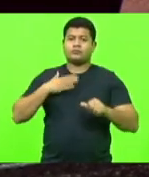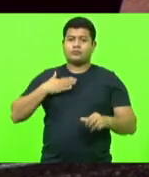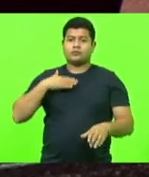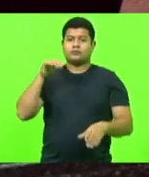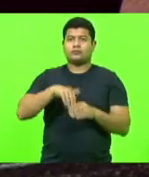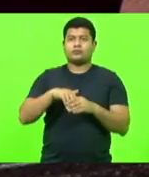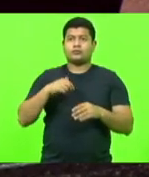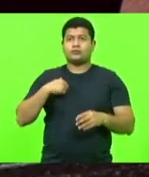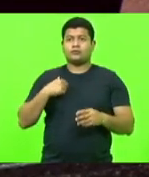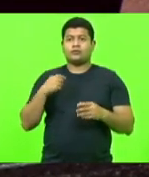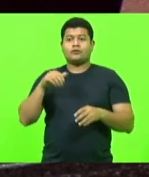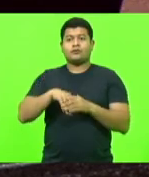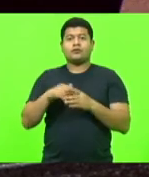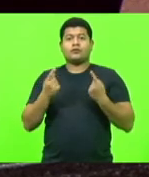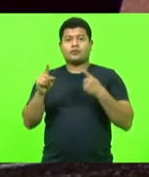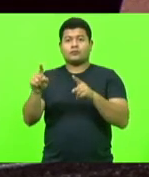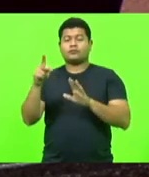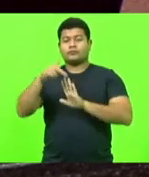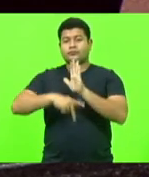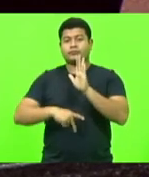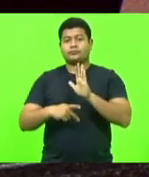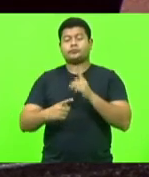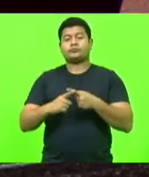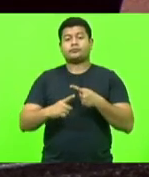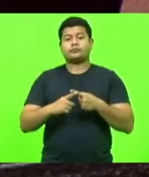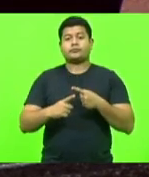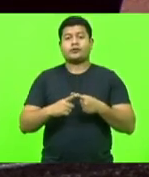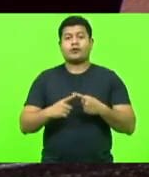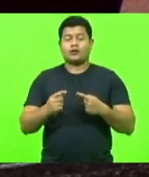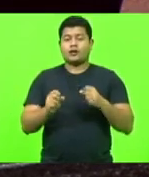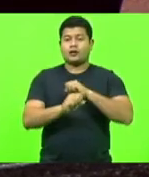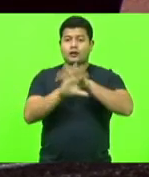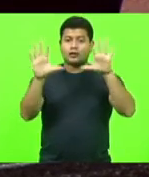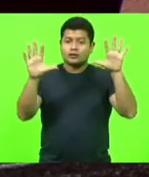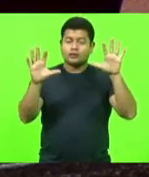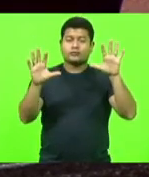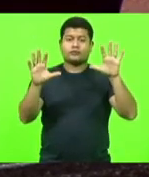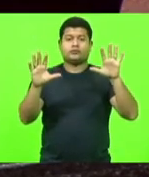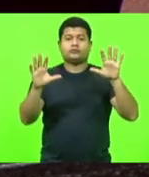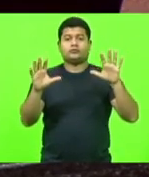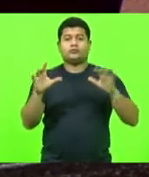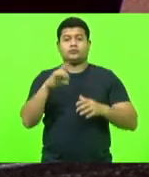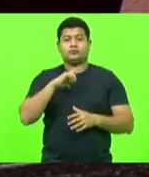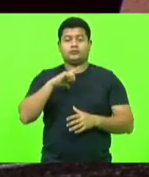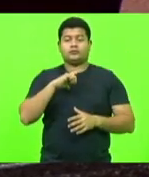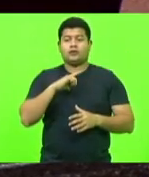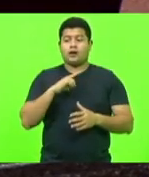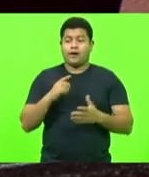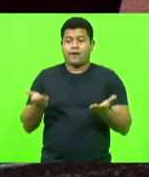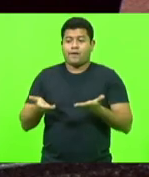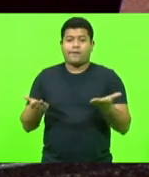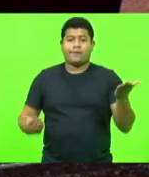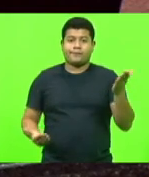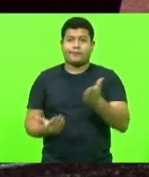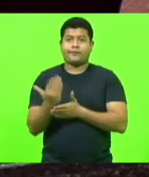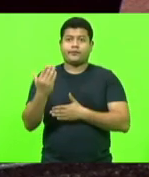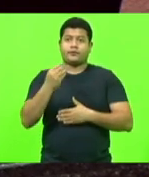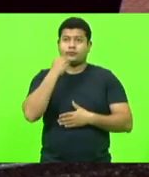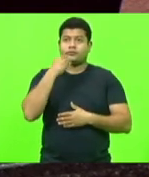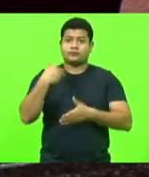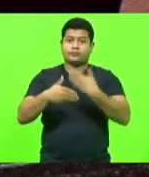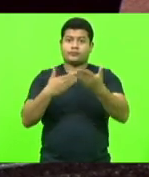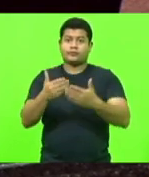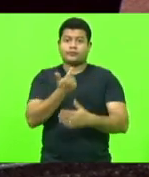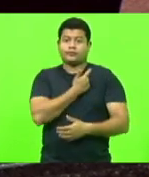votar contrário ao projeto, porque ele está muito claro que a aprovação dele será, obviamente, que vetada pelo